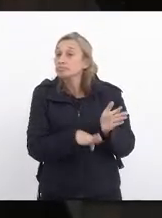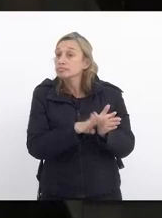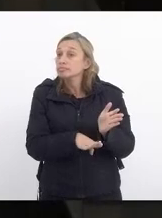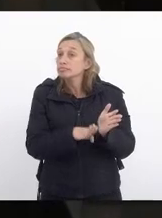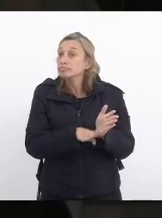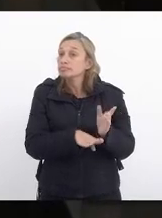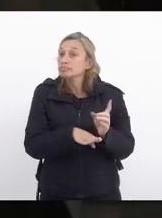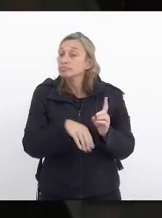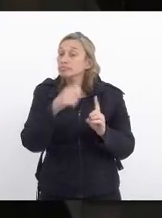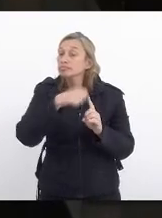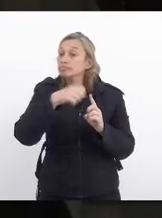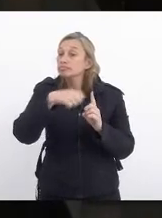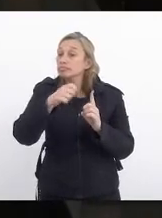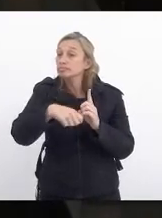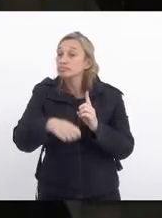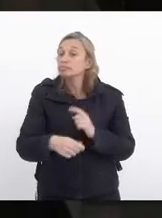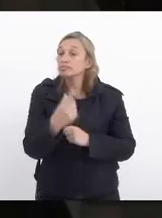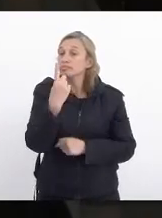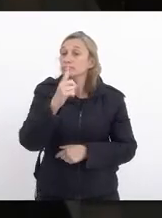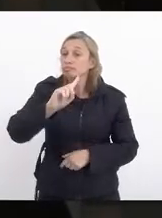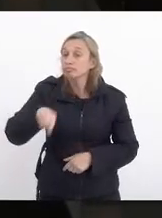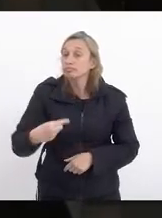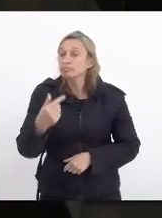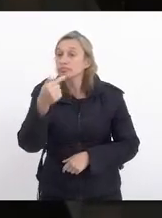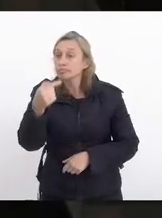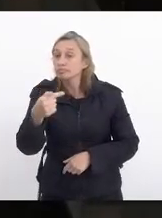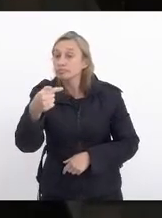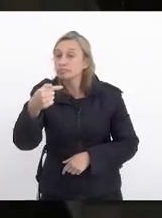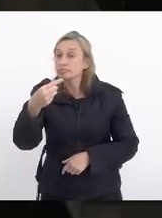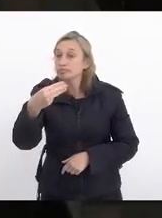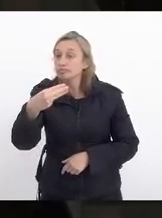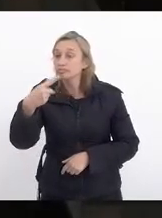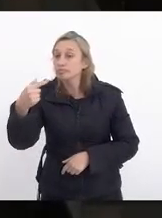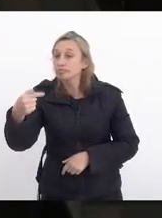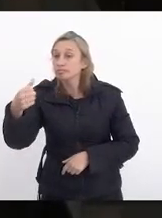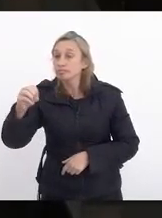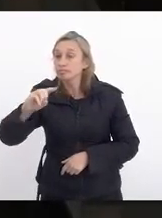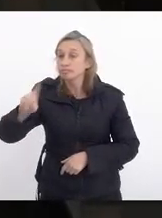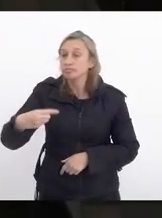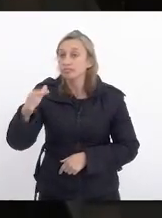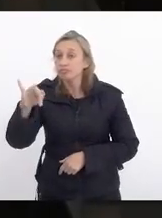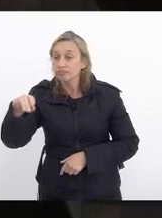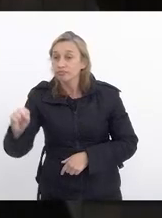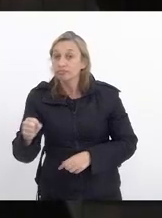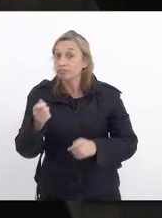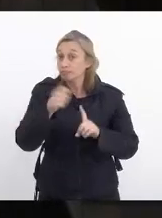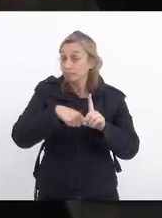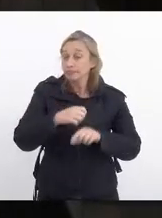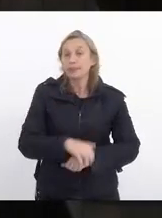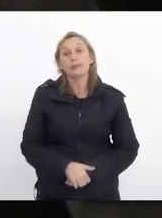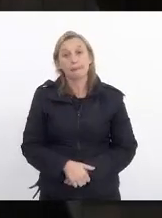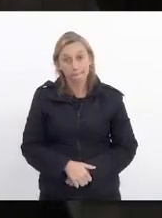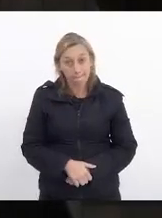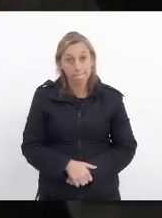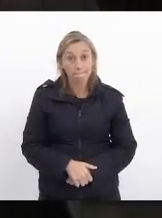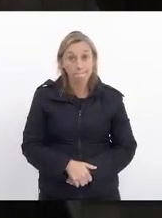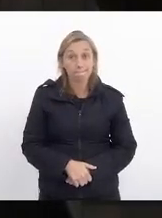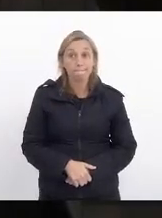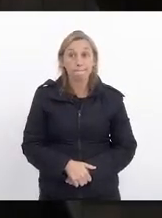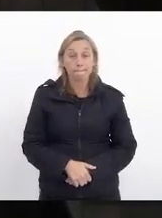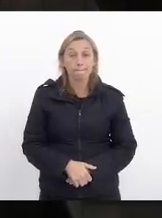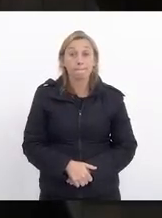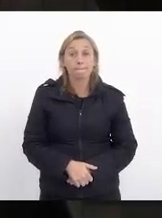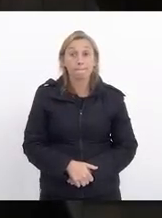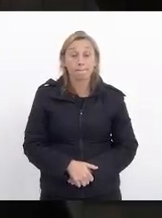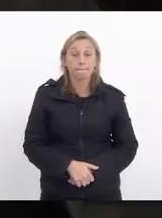mensais 1 milhão e trezentos e setenta mil ufirs por mês que